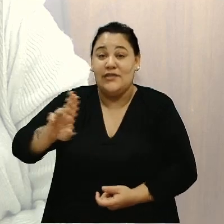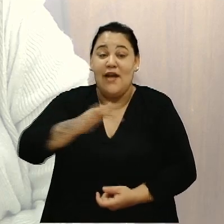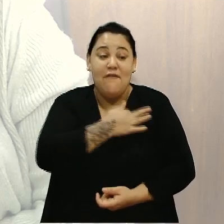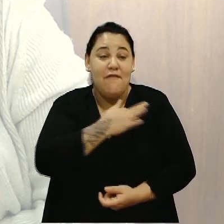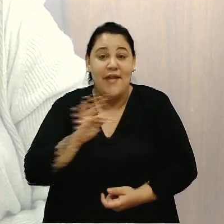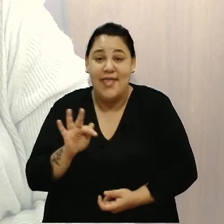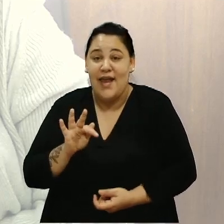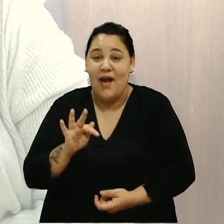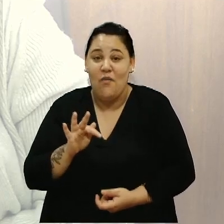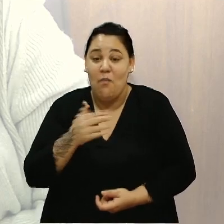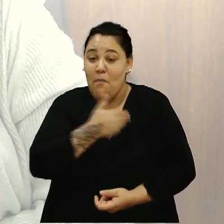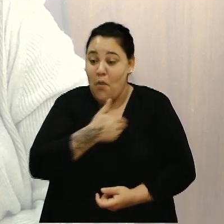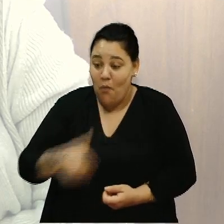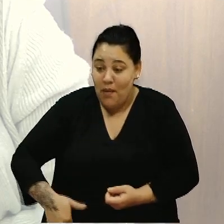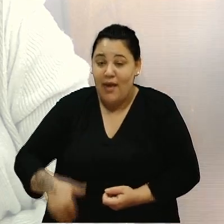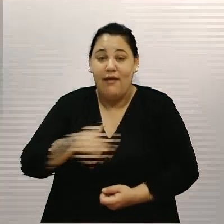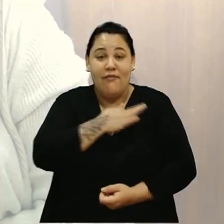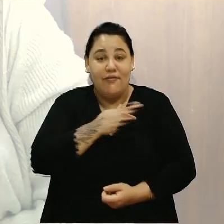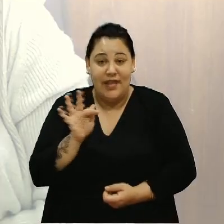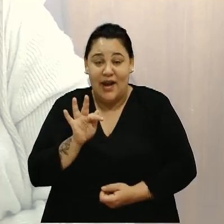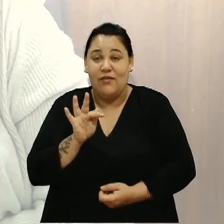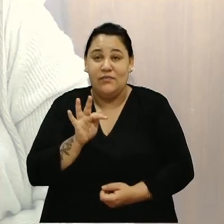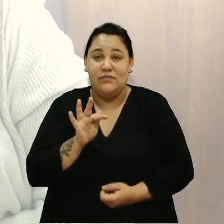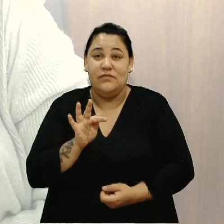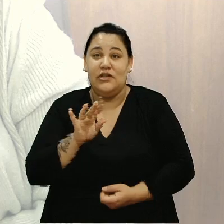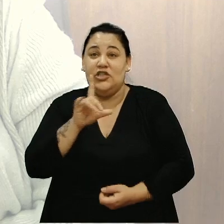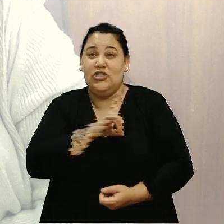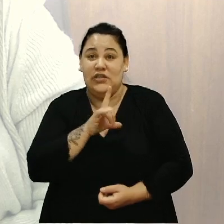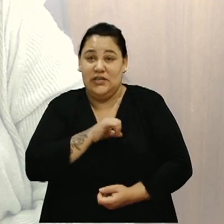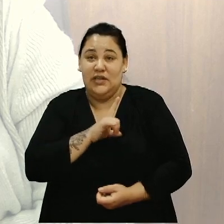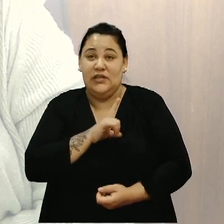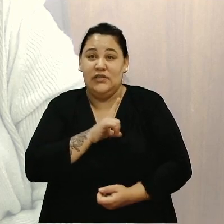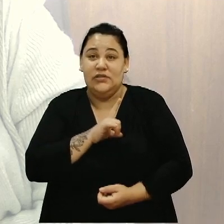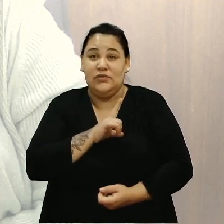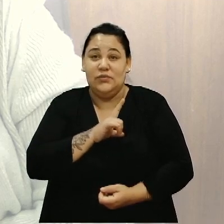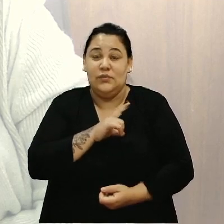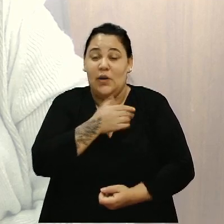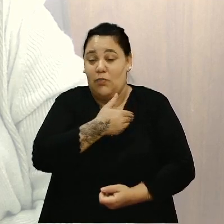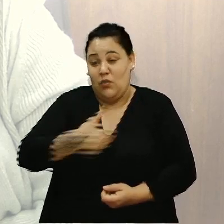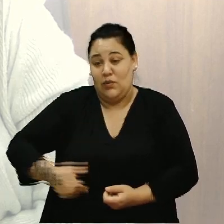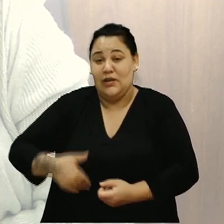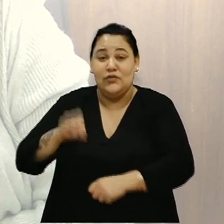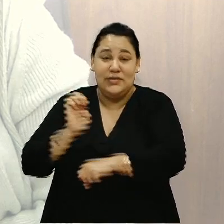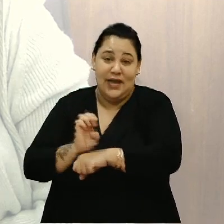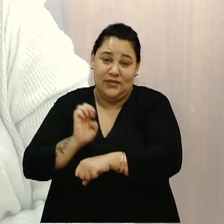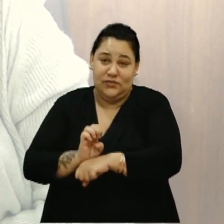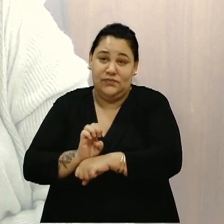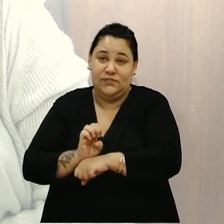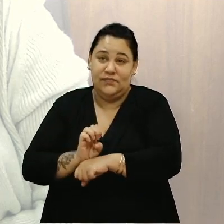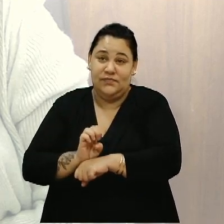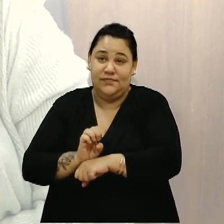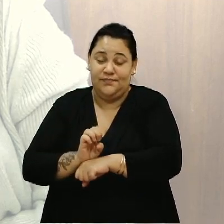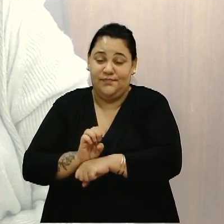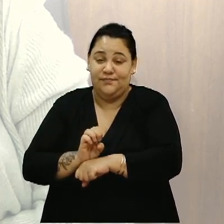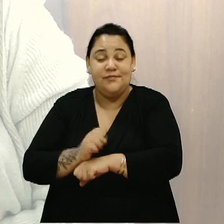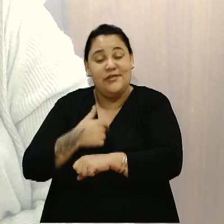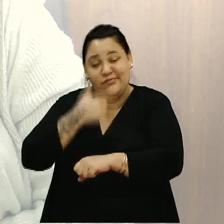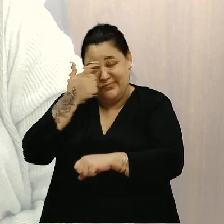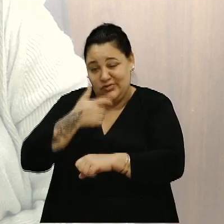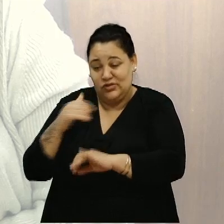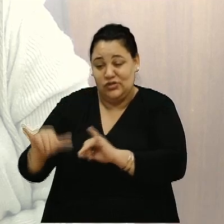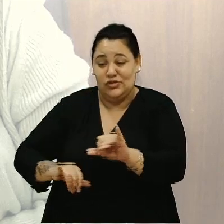federal, pública federal. Temos uma universidade pública estadual, que, aliás, sofre muito, né?